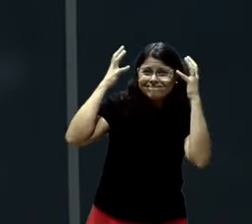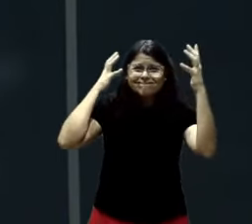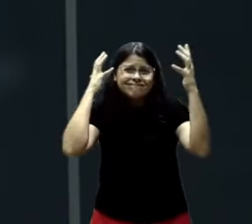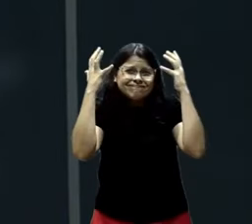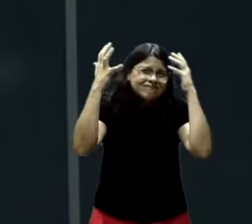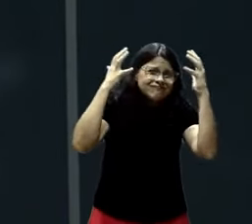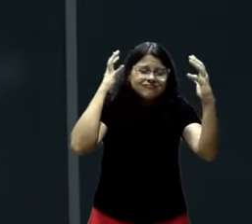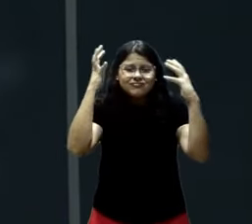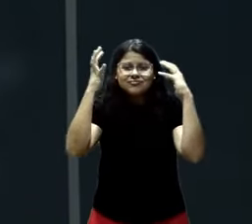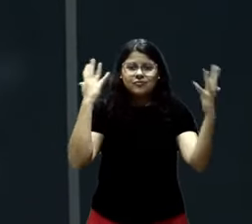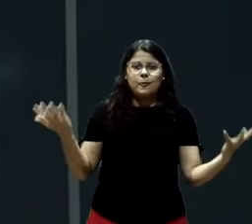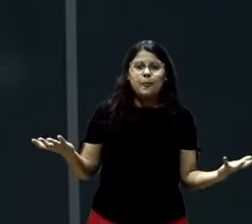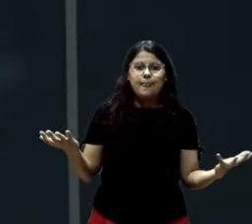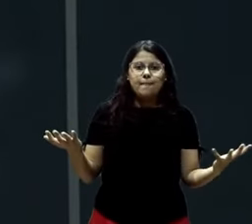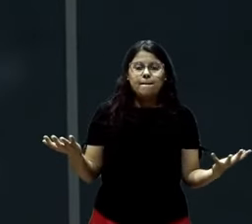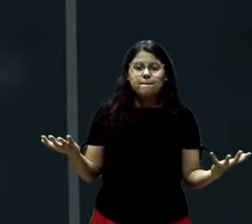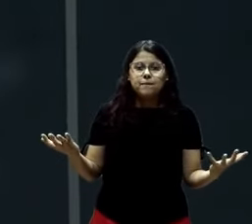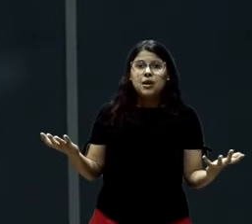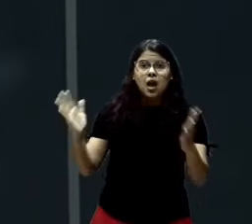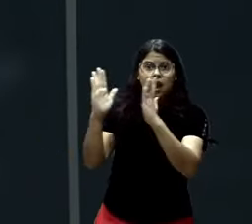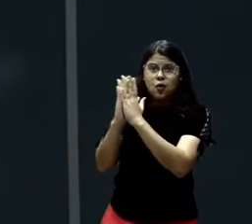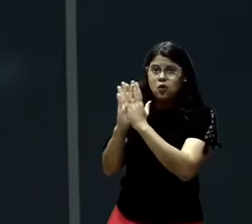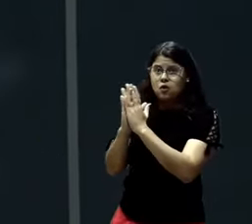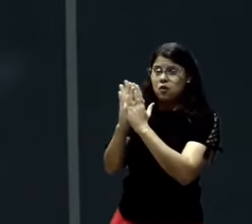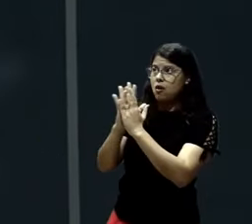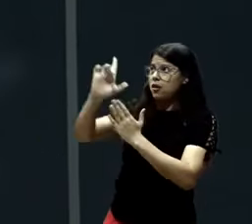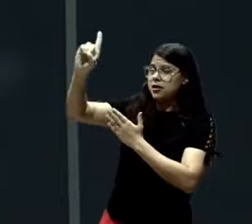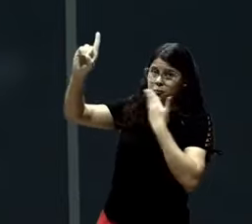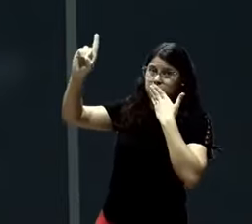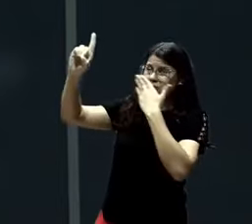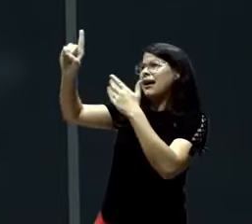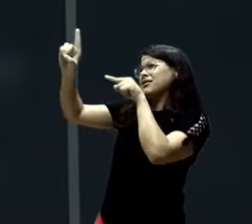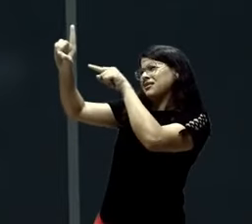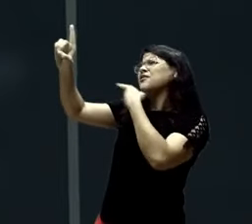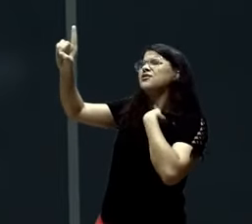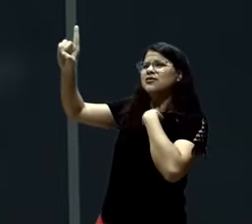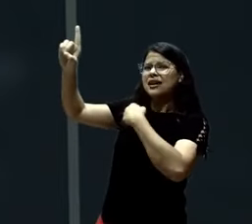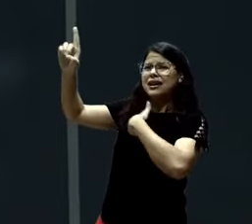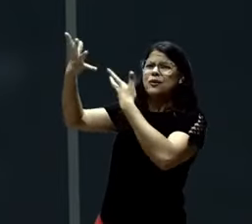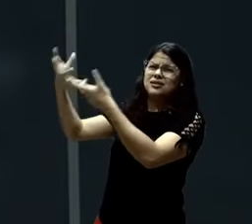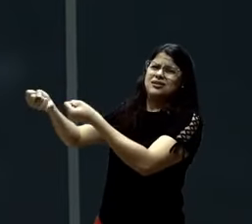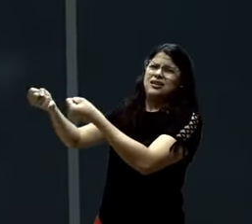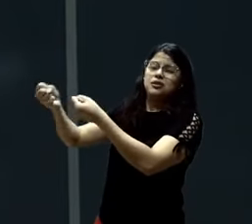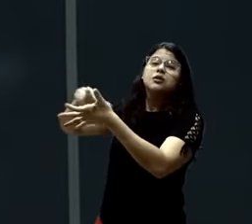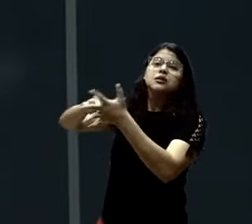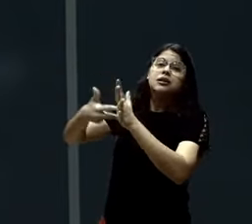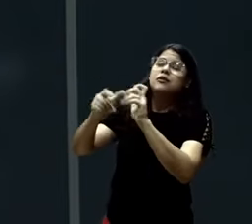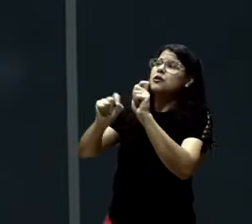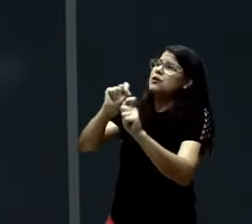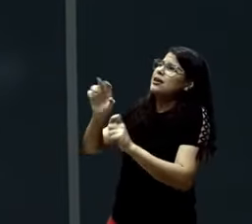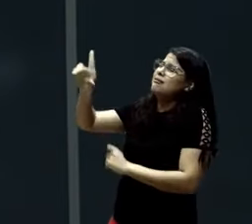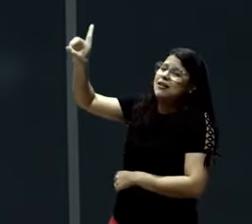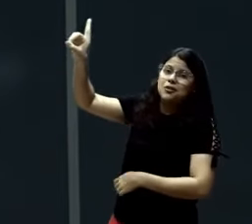Porque quando eu peço a Deus a vontade dele, e isso é desafiador, eu estou dizendo: Deus, eu